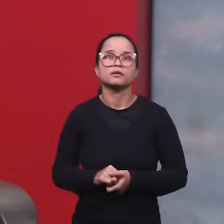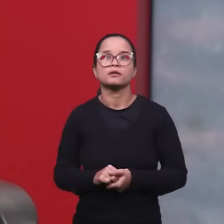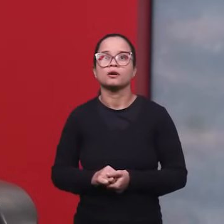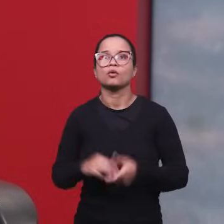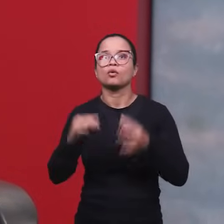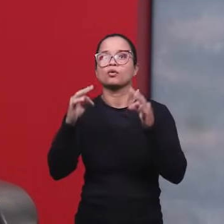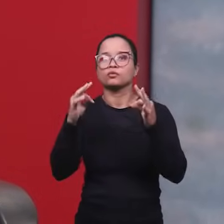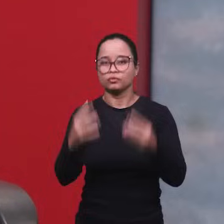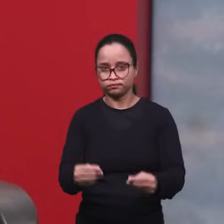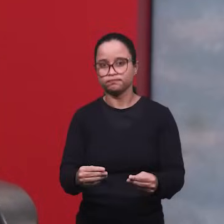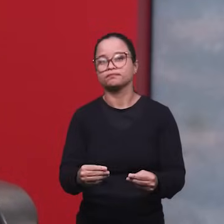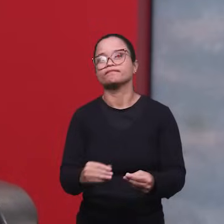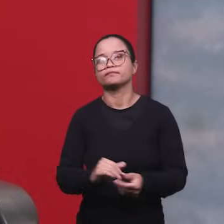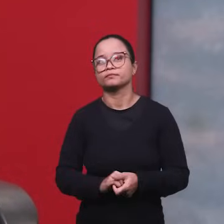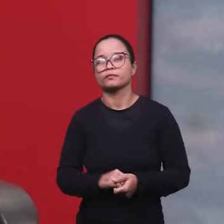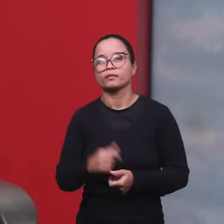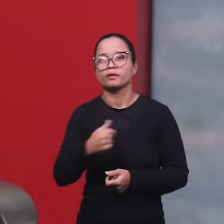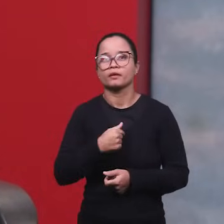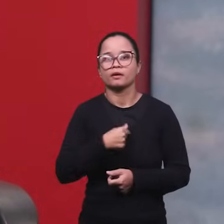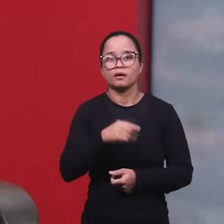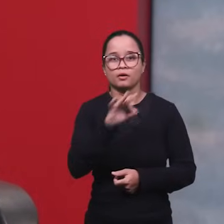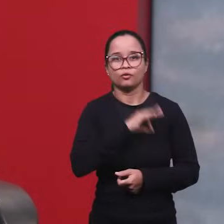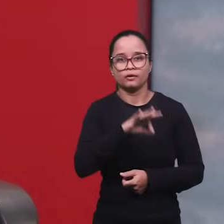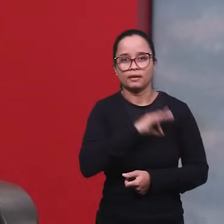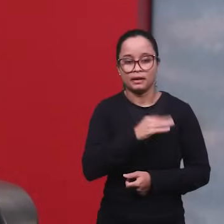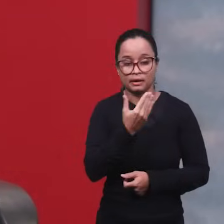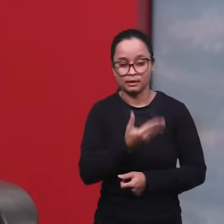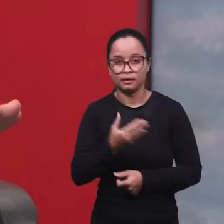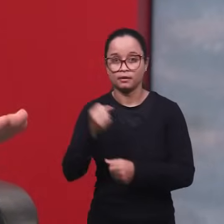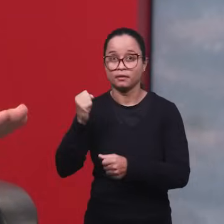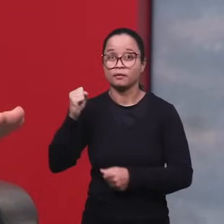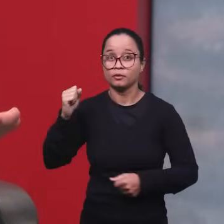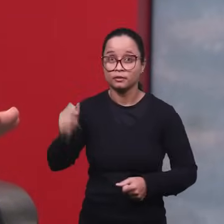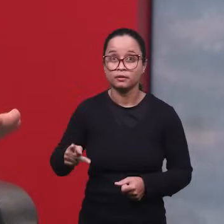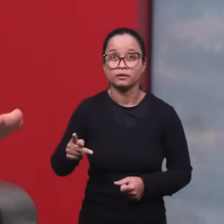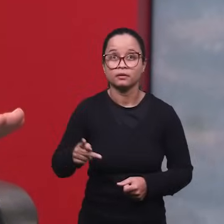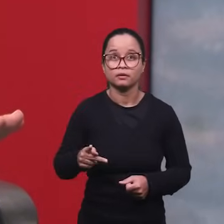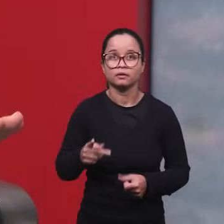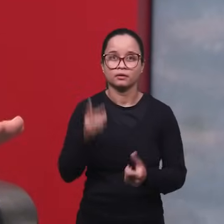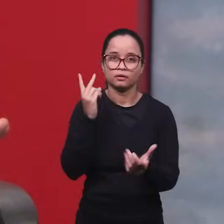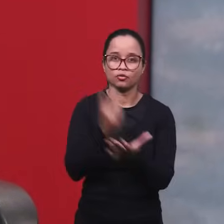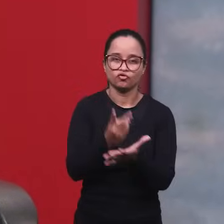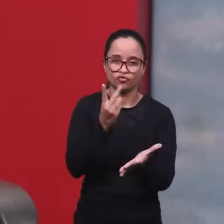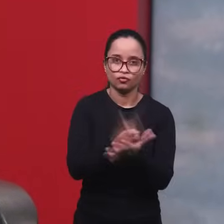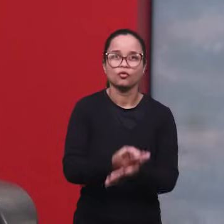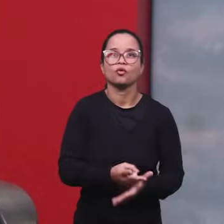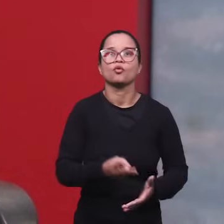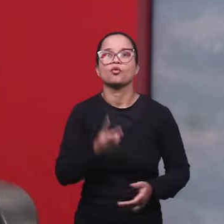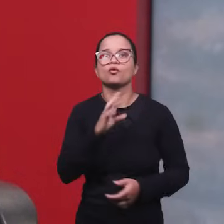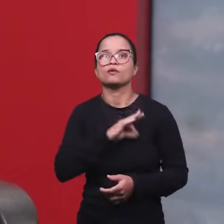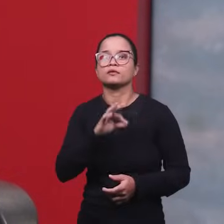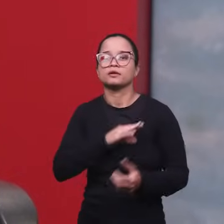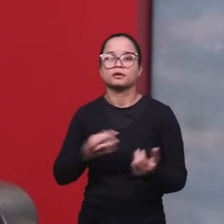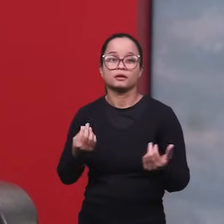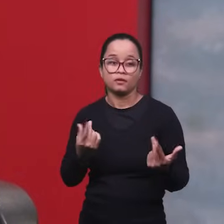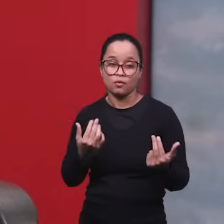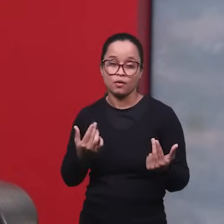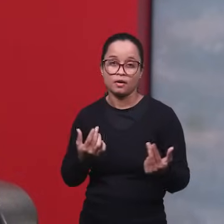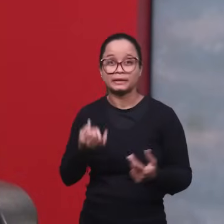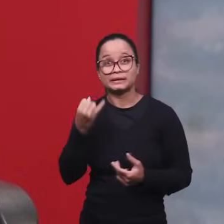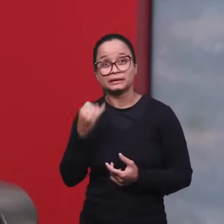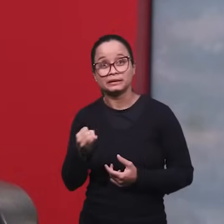paridade e integralidade. Então, eu recebo esse salário, me aposentei, Continua recebendo. continuo recebendo o mesmo salário. E se